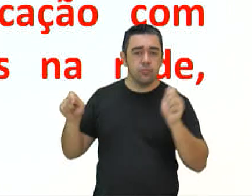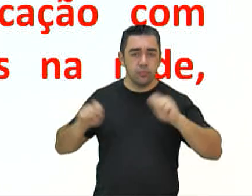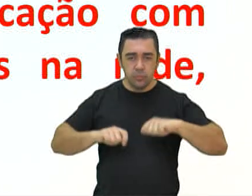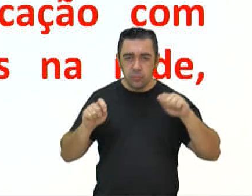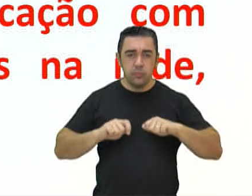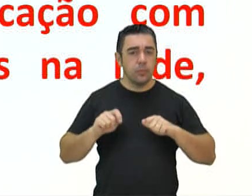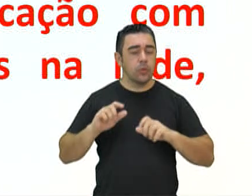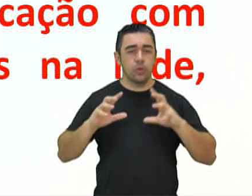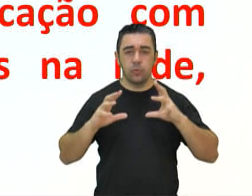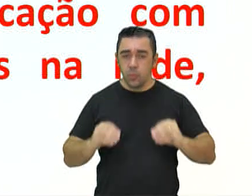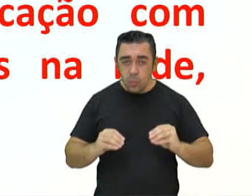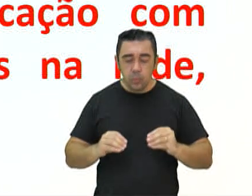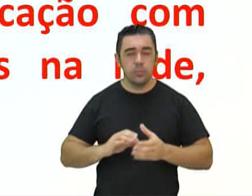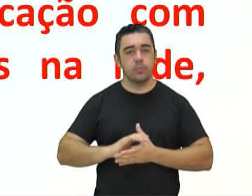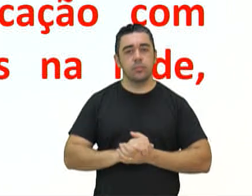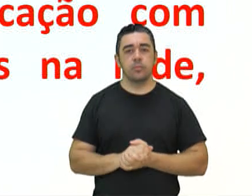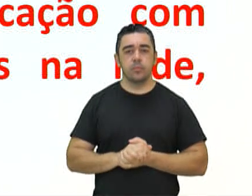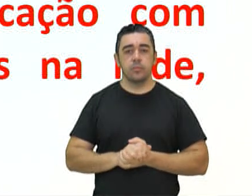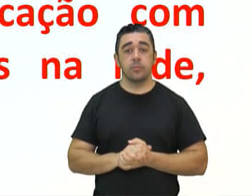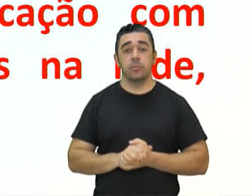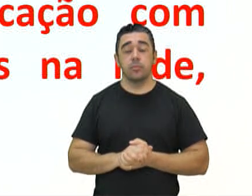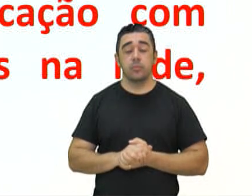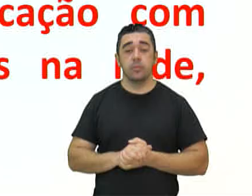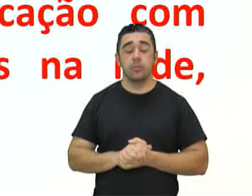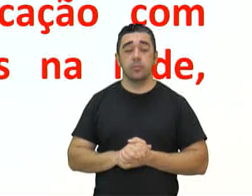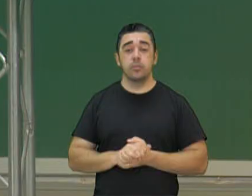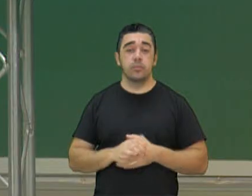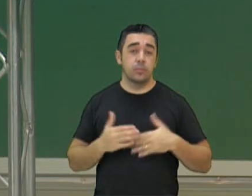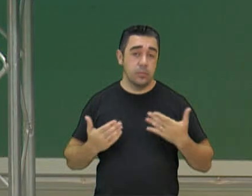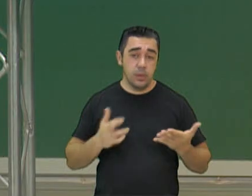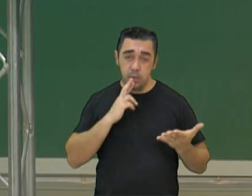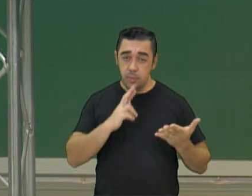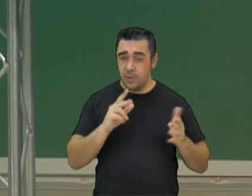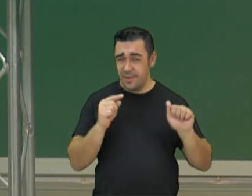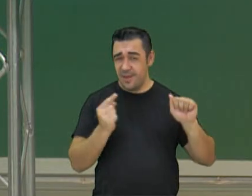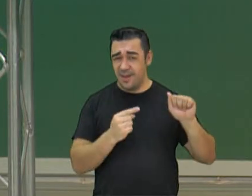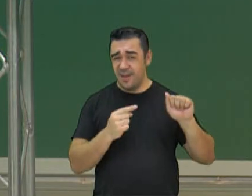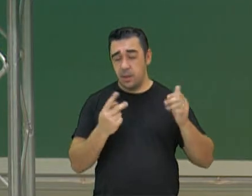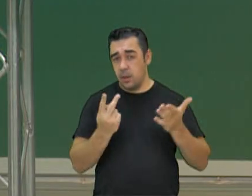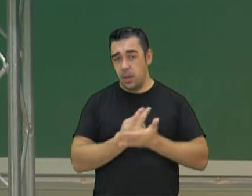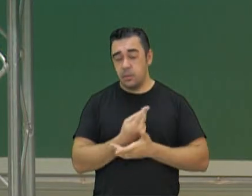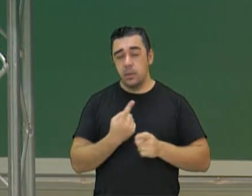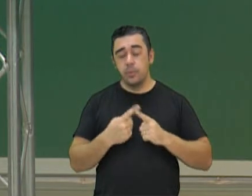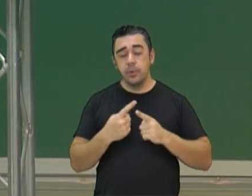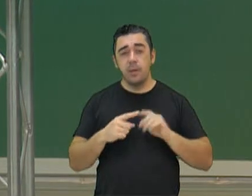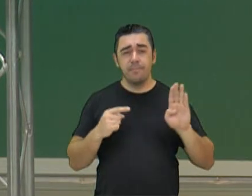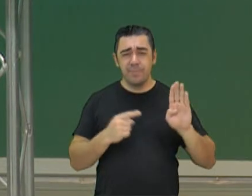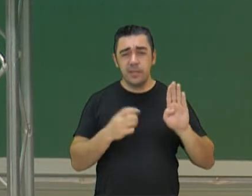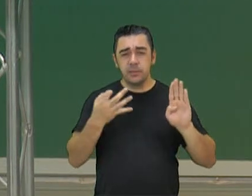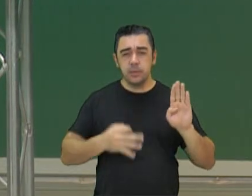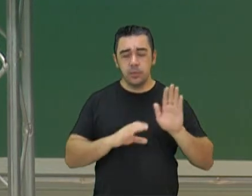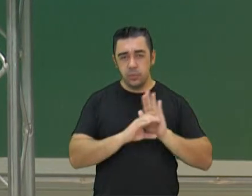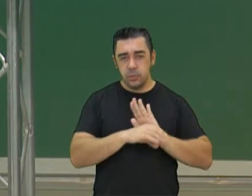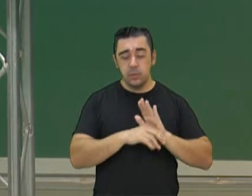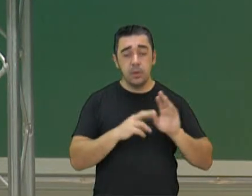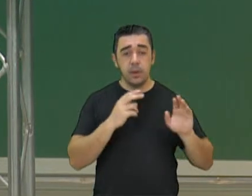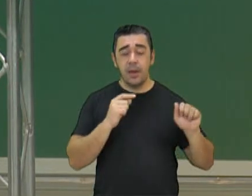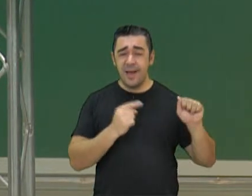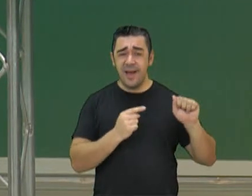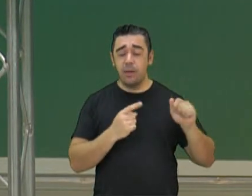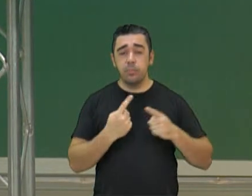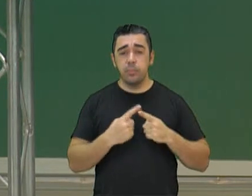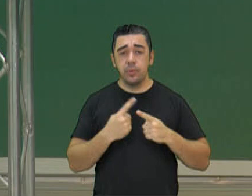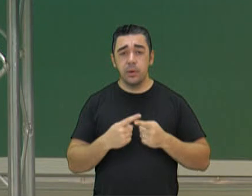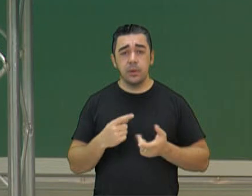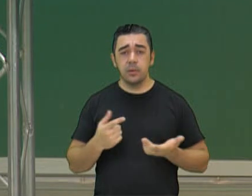favorecendo o alcance das massas. Então, a resposta A está errada, aqui está certinho o conceito. E a resposta A está errada porque